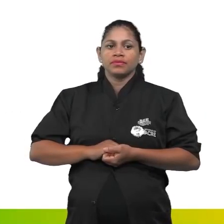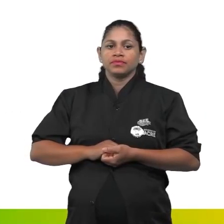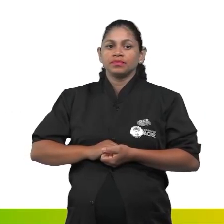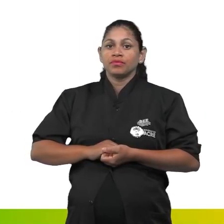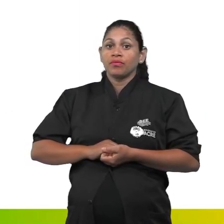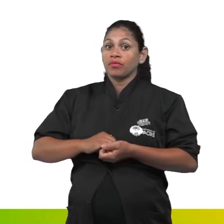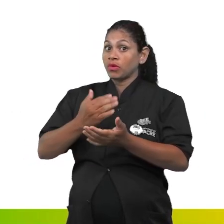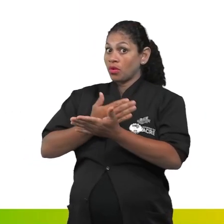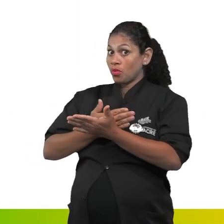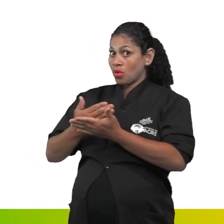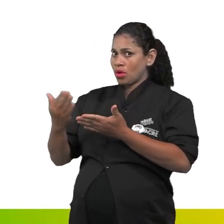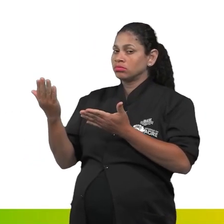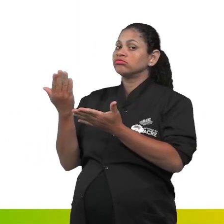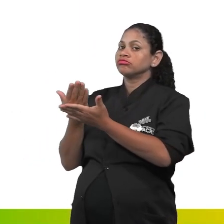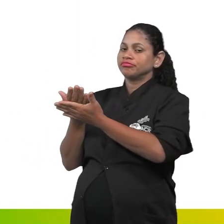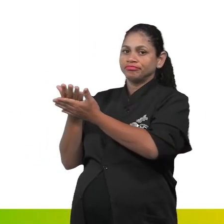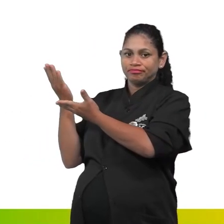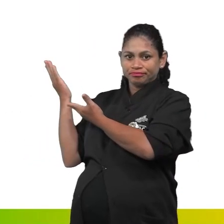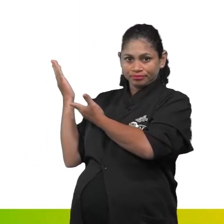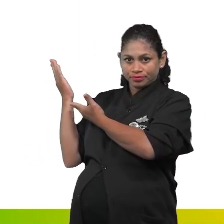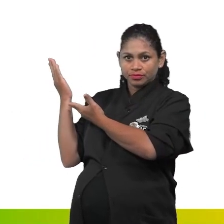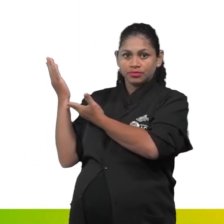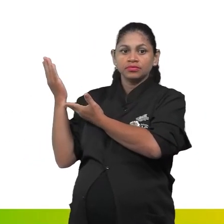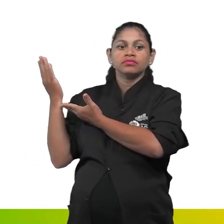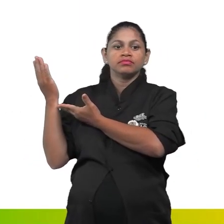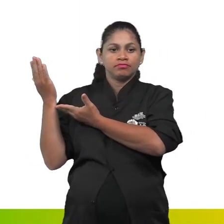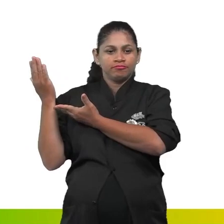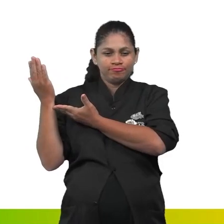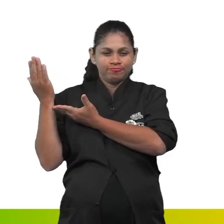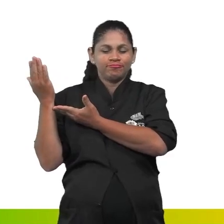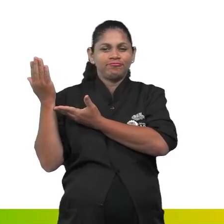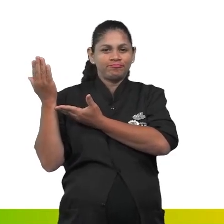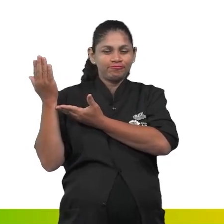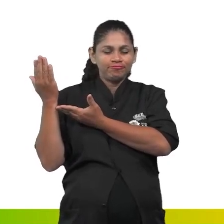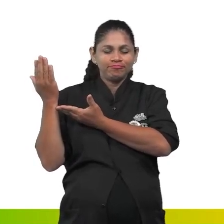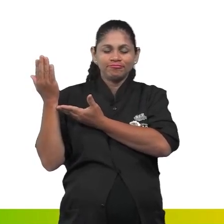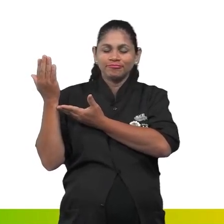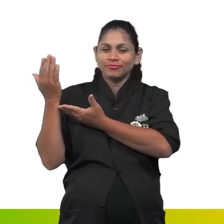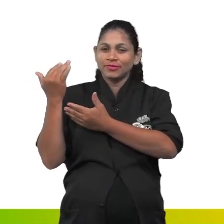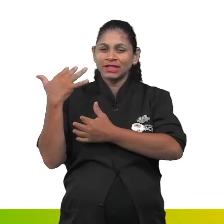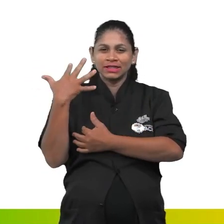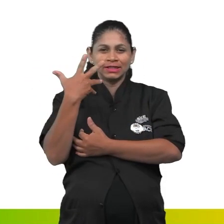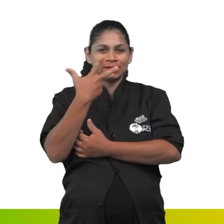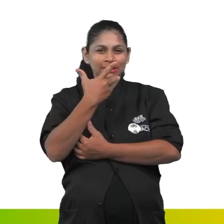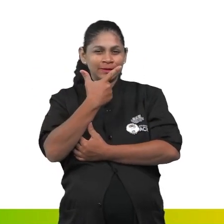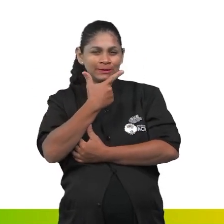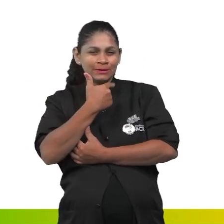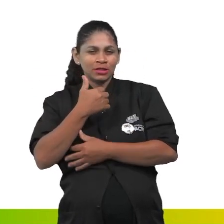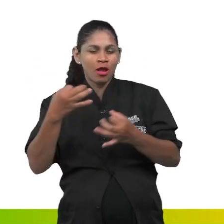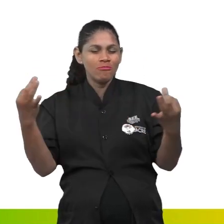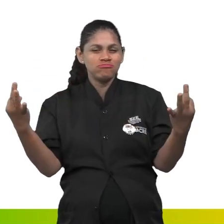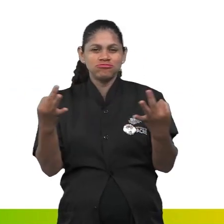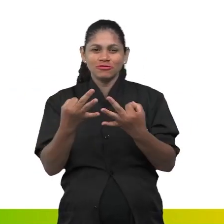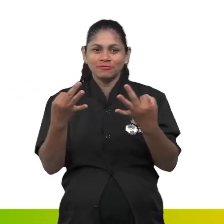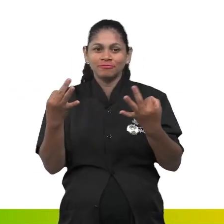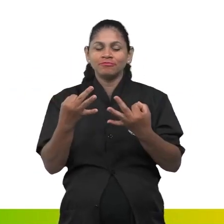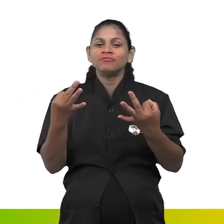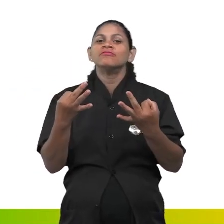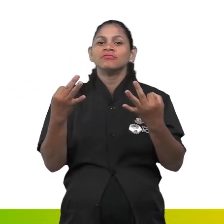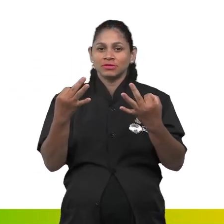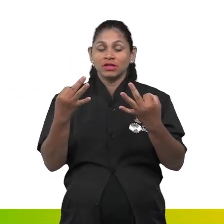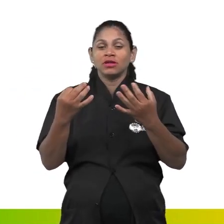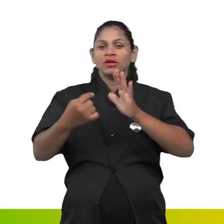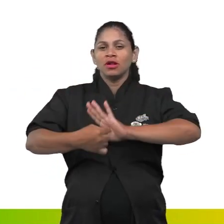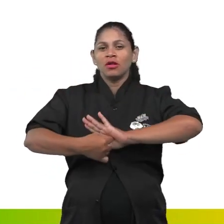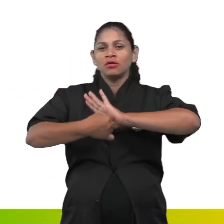Começando já a nossa aula, a gente mostra para você uma obra fenomenal. Ela é uma instalação artística. Traz um